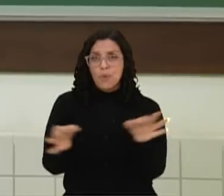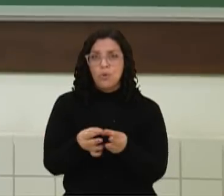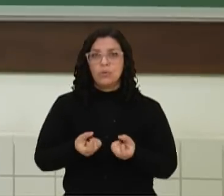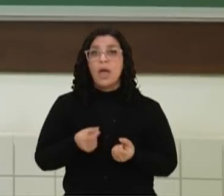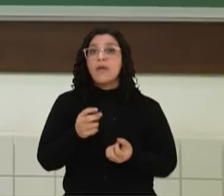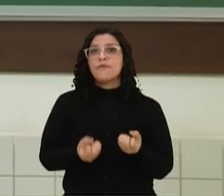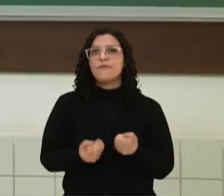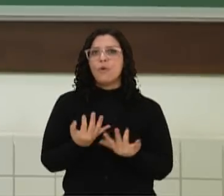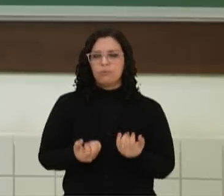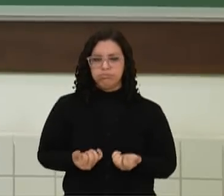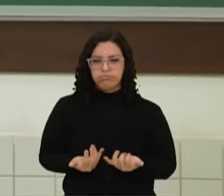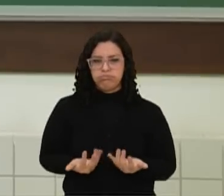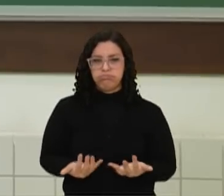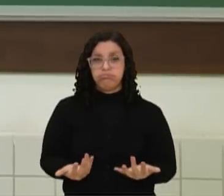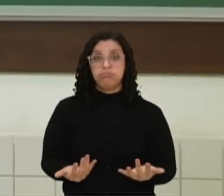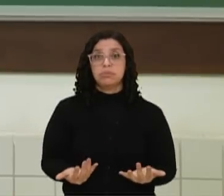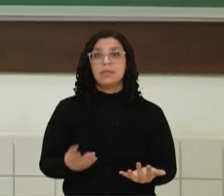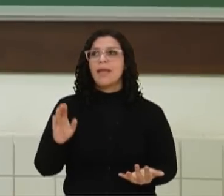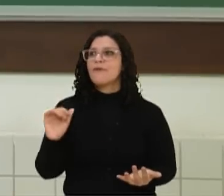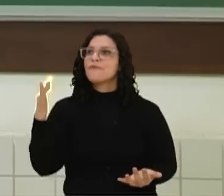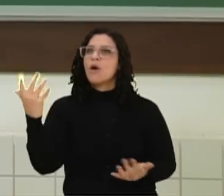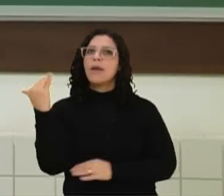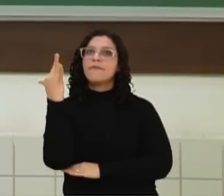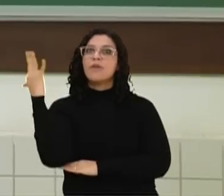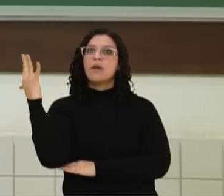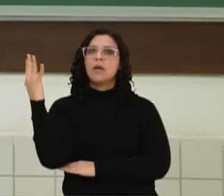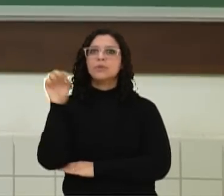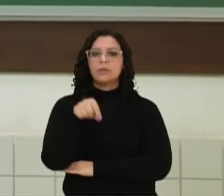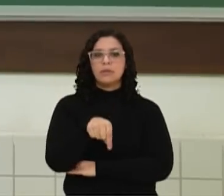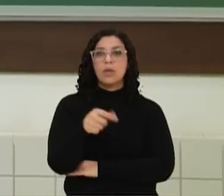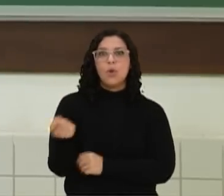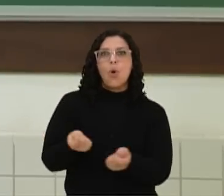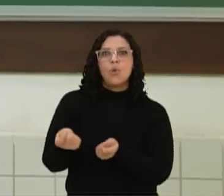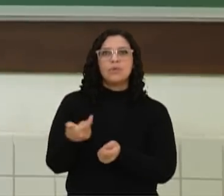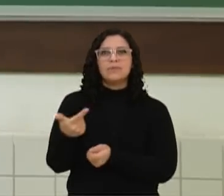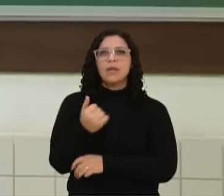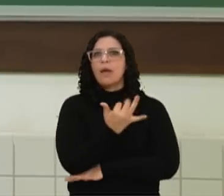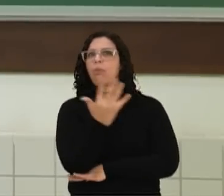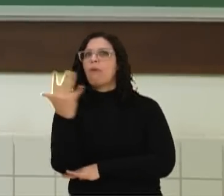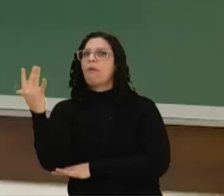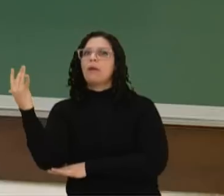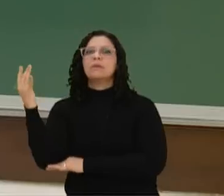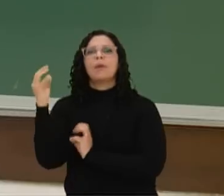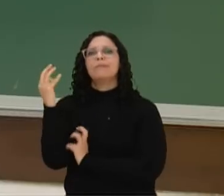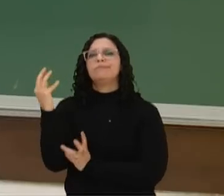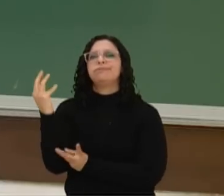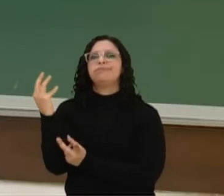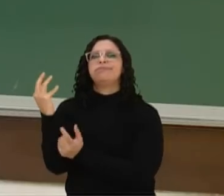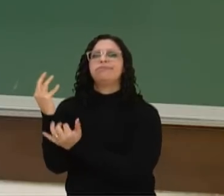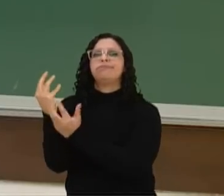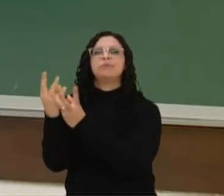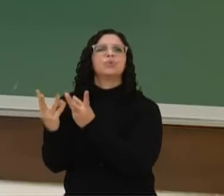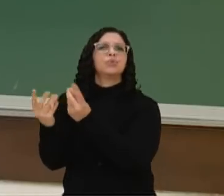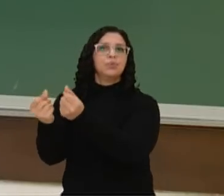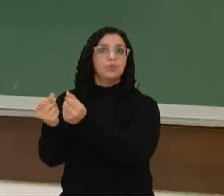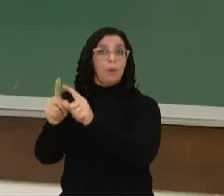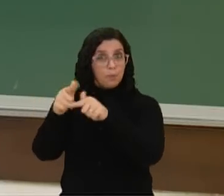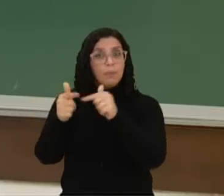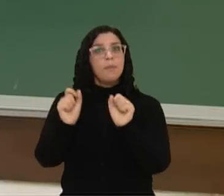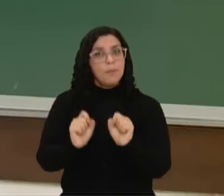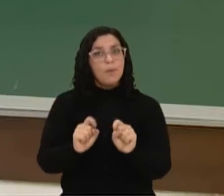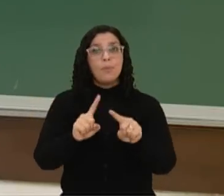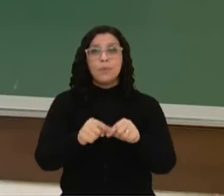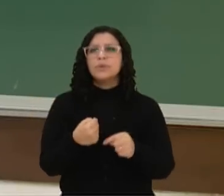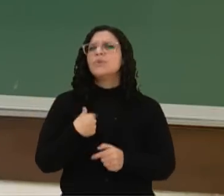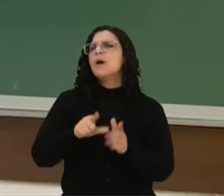a outras áreas, áreas de florestas, em direção às casas, enfim, pode trazer sérios problemas ali. Qual era a ideia de fazer